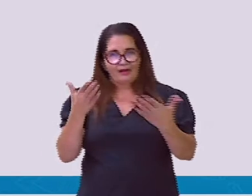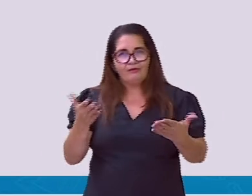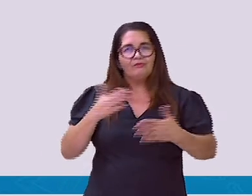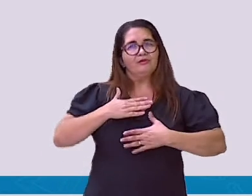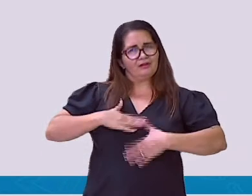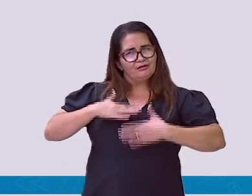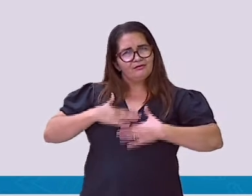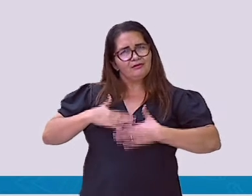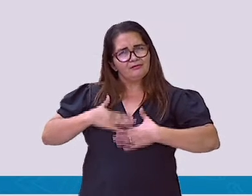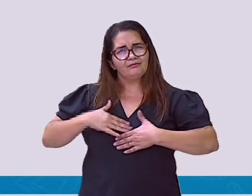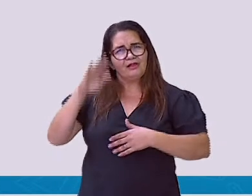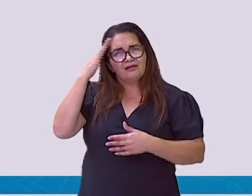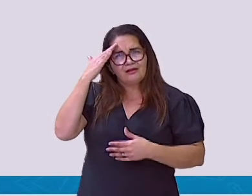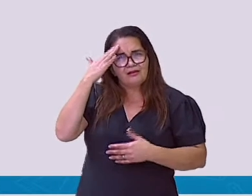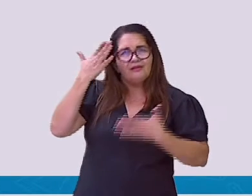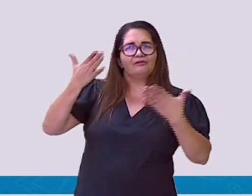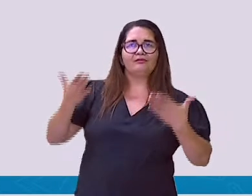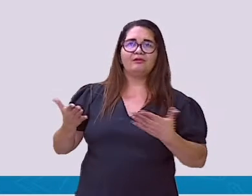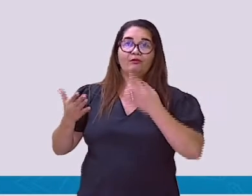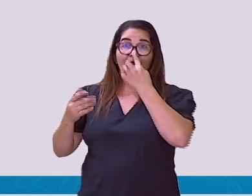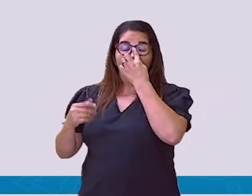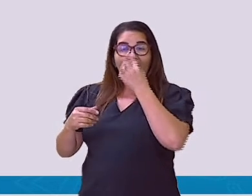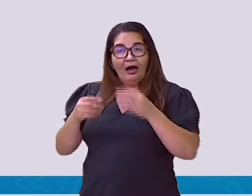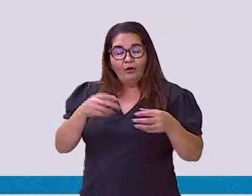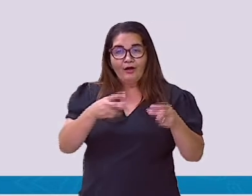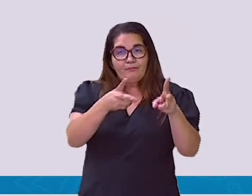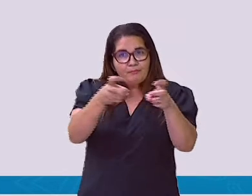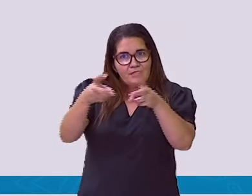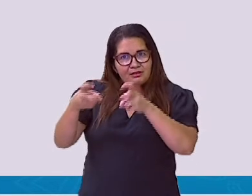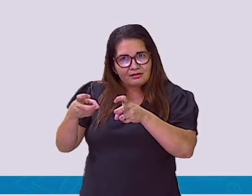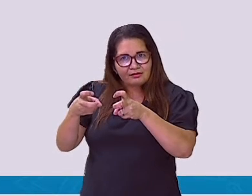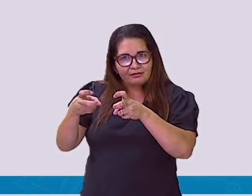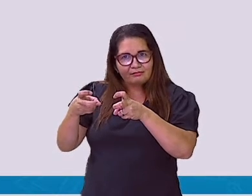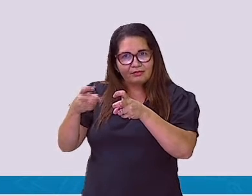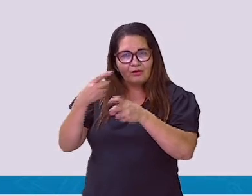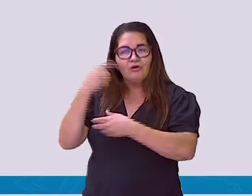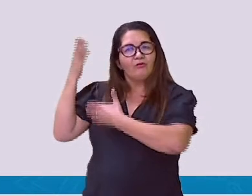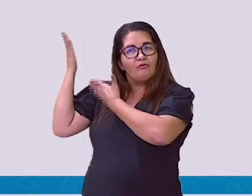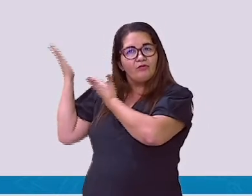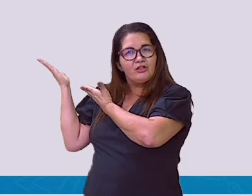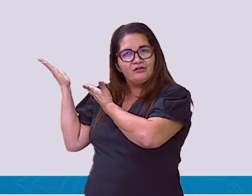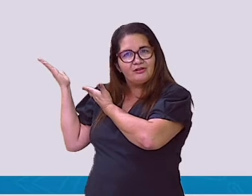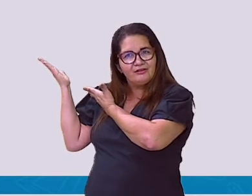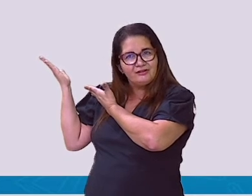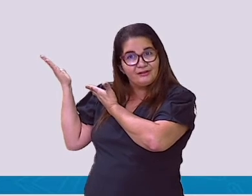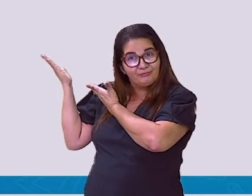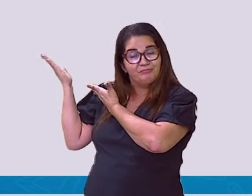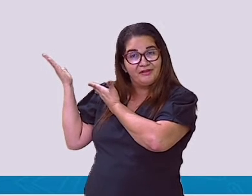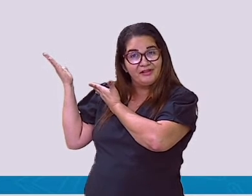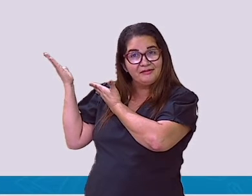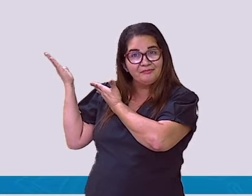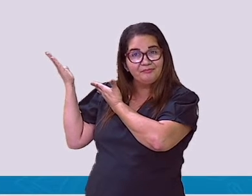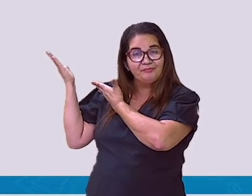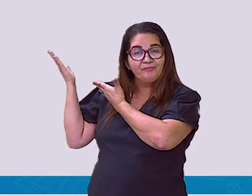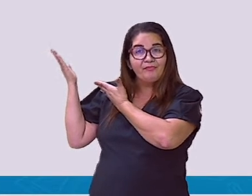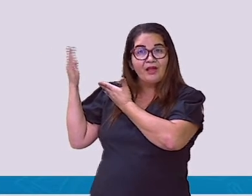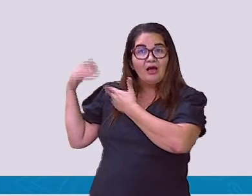Tranquilo? Observem aqui, já a Argentina, os nossos hermanos,